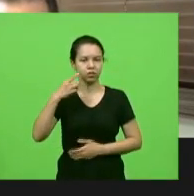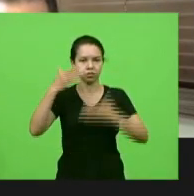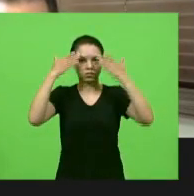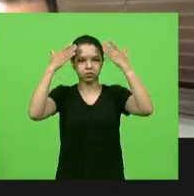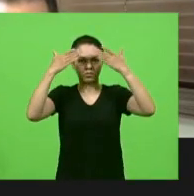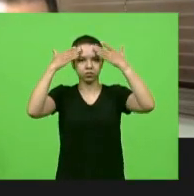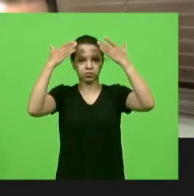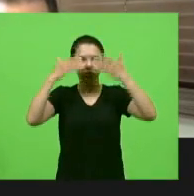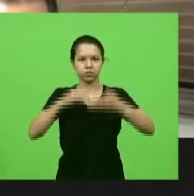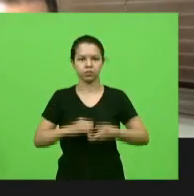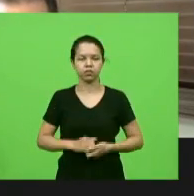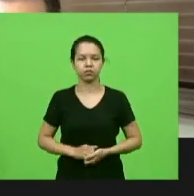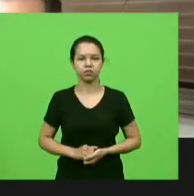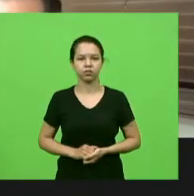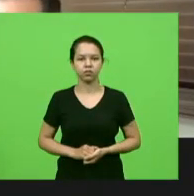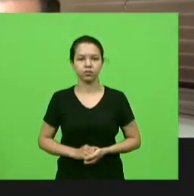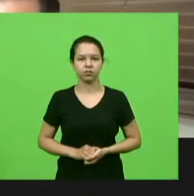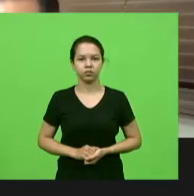Schaeffer,